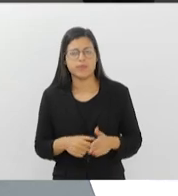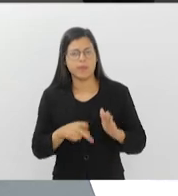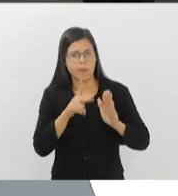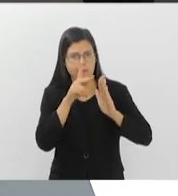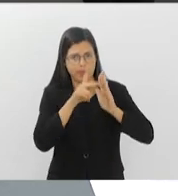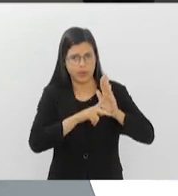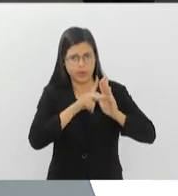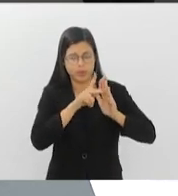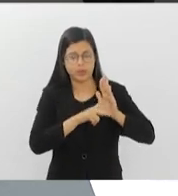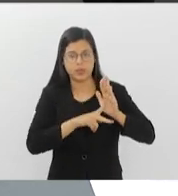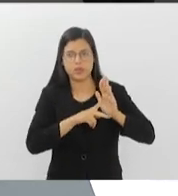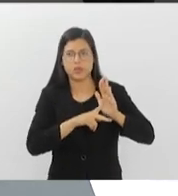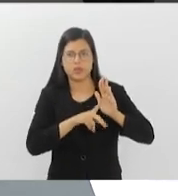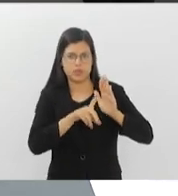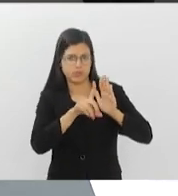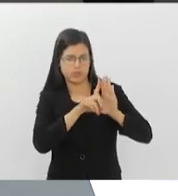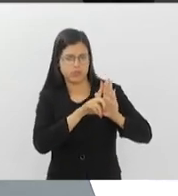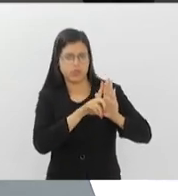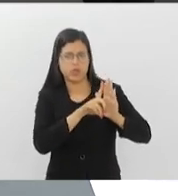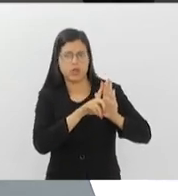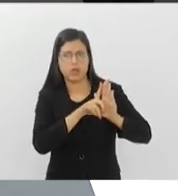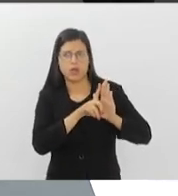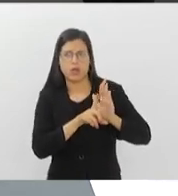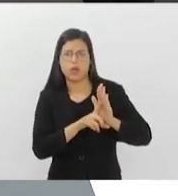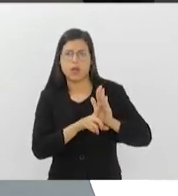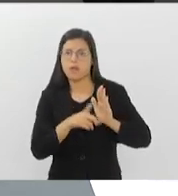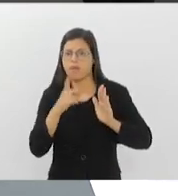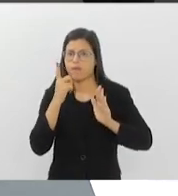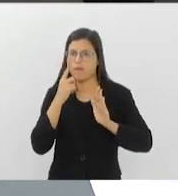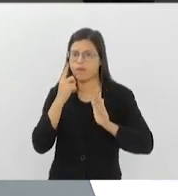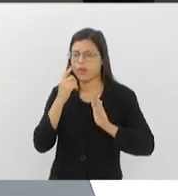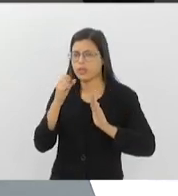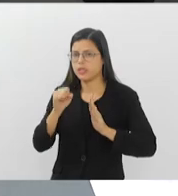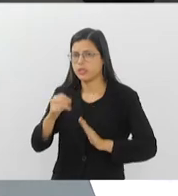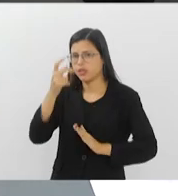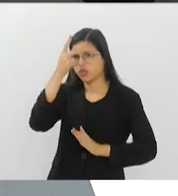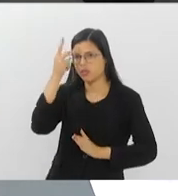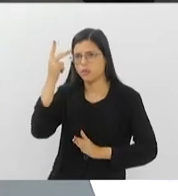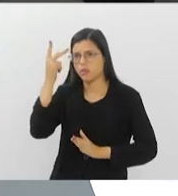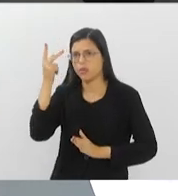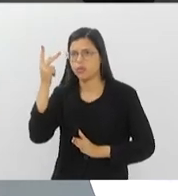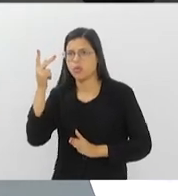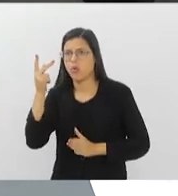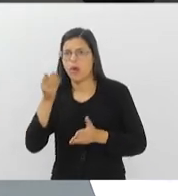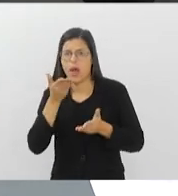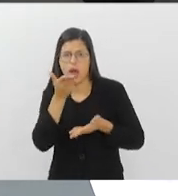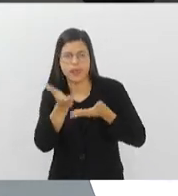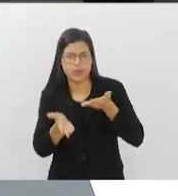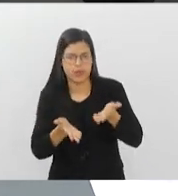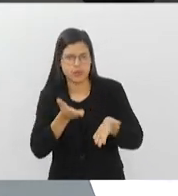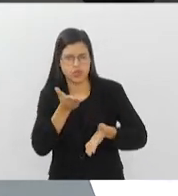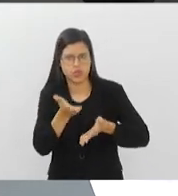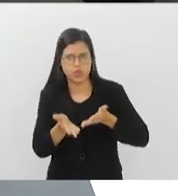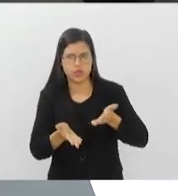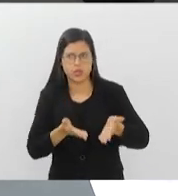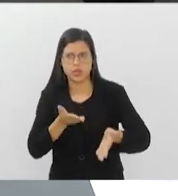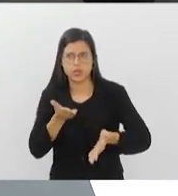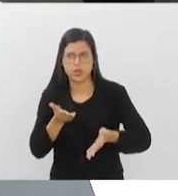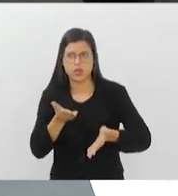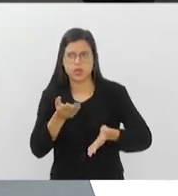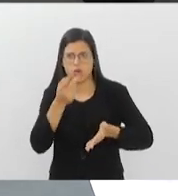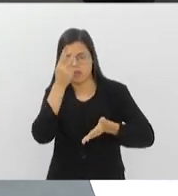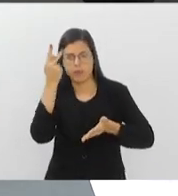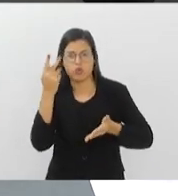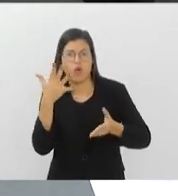exatamente ver se as pessoas que estão sendo atendidas não tem alguém que está fugindo da lei,